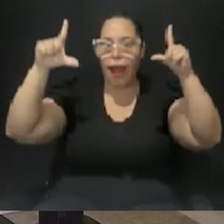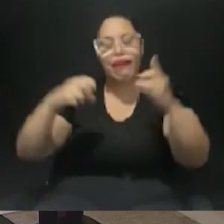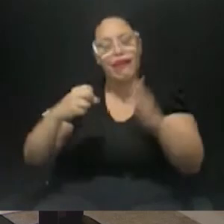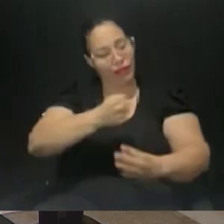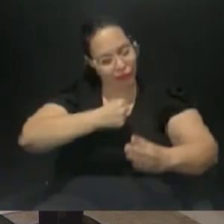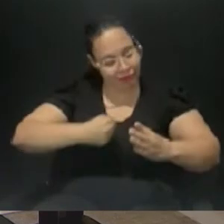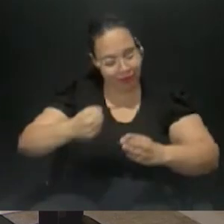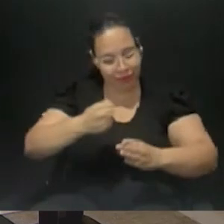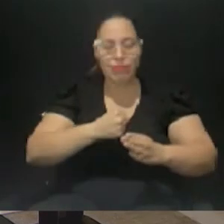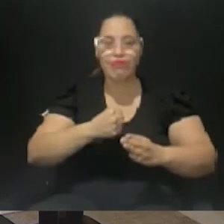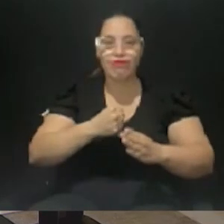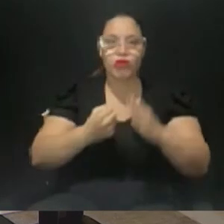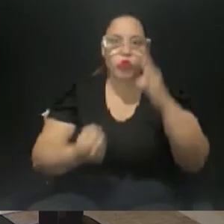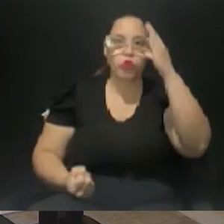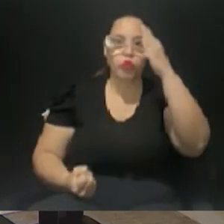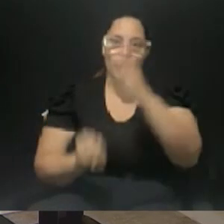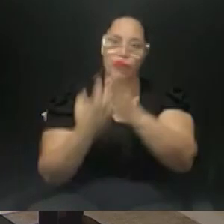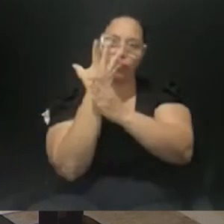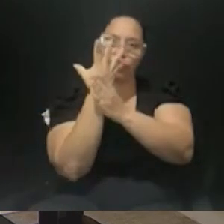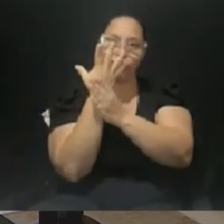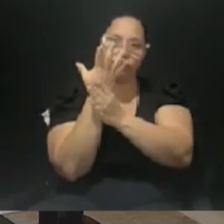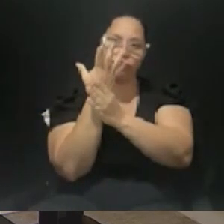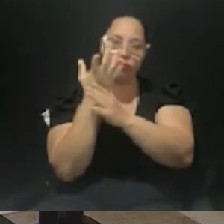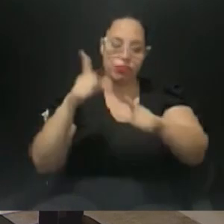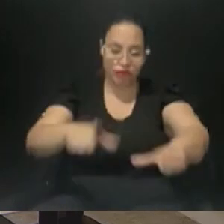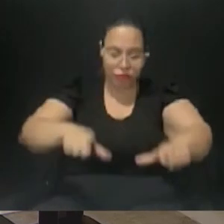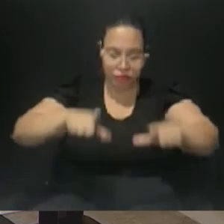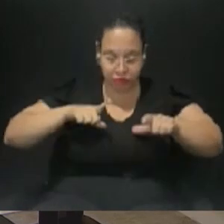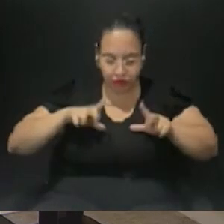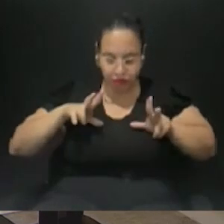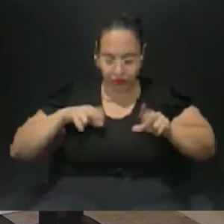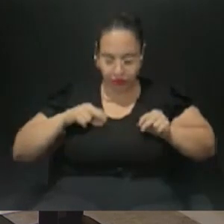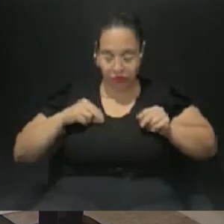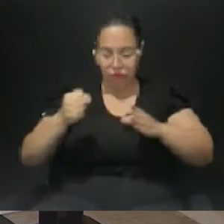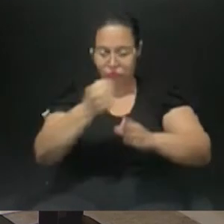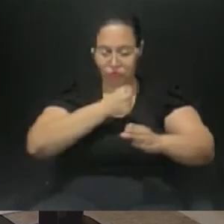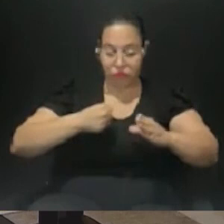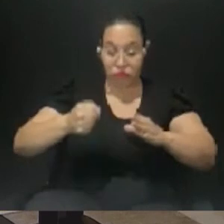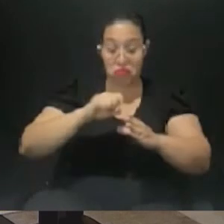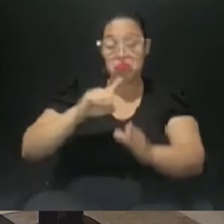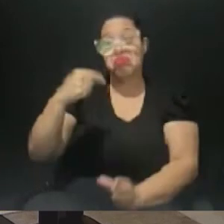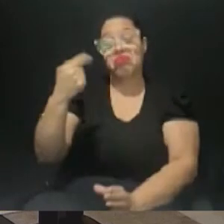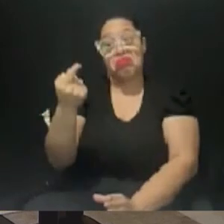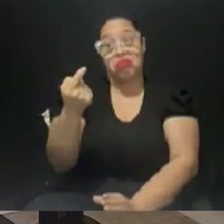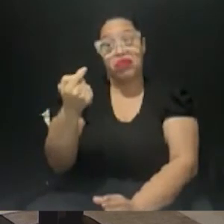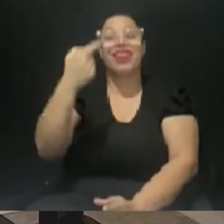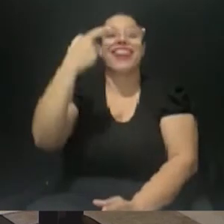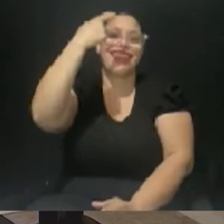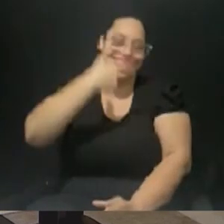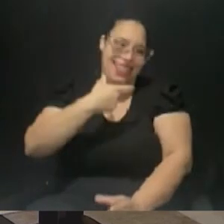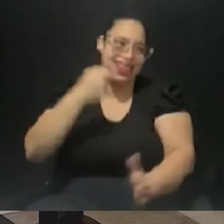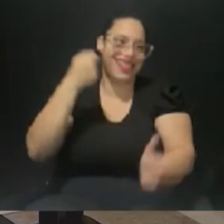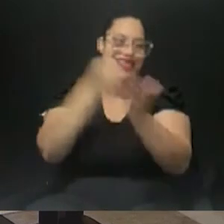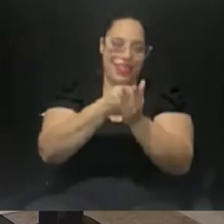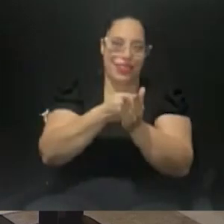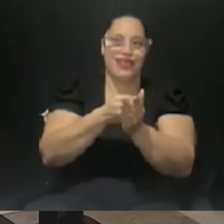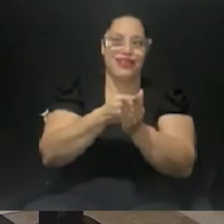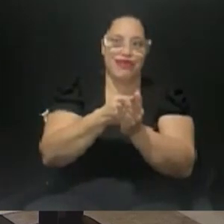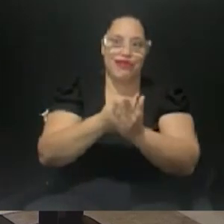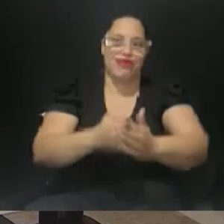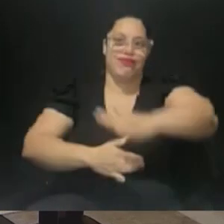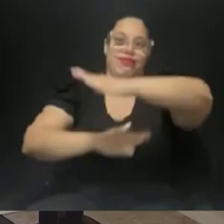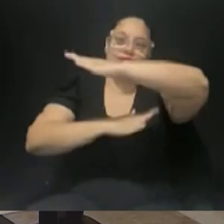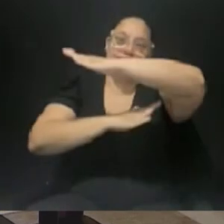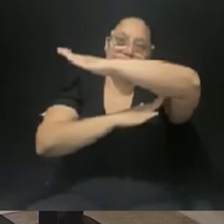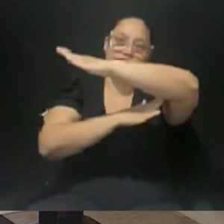criou esse diploma de mérito gastronômico. Aliás, fui eu que instituí na Câmara, através de um projeto meu, por